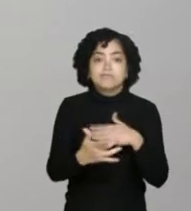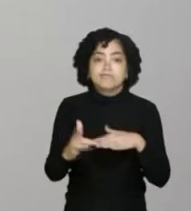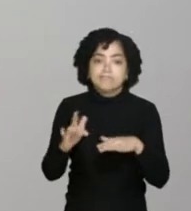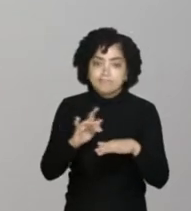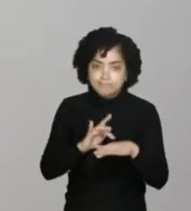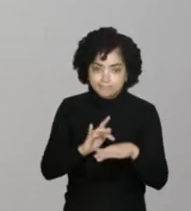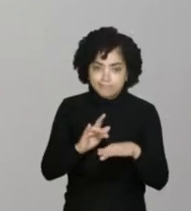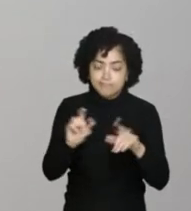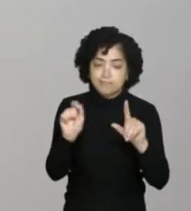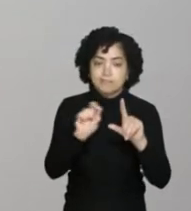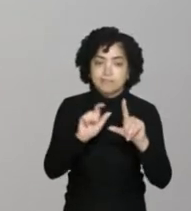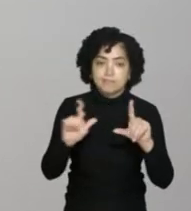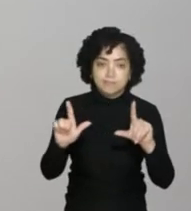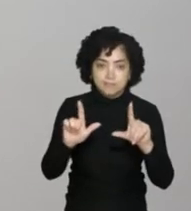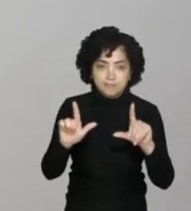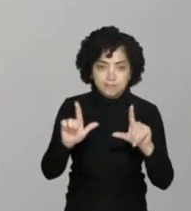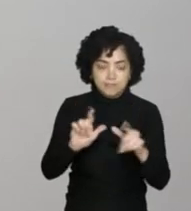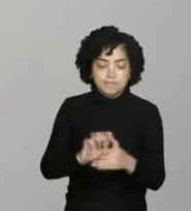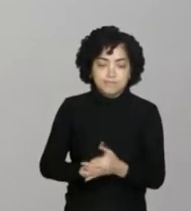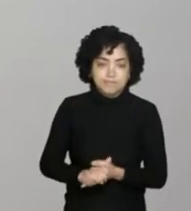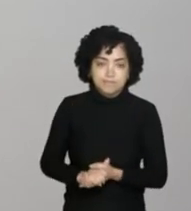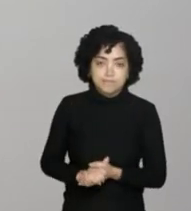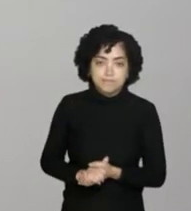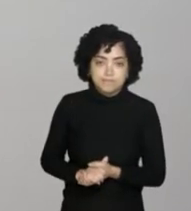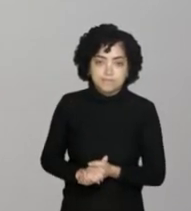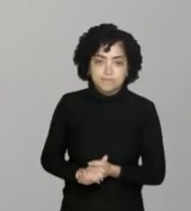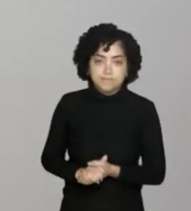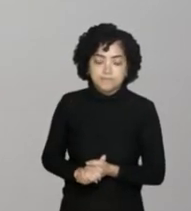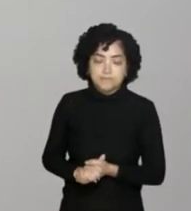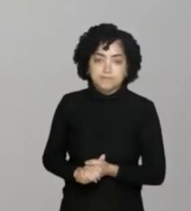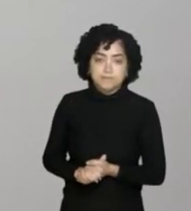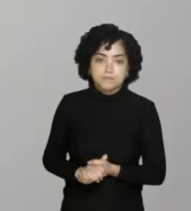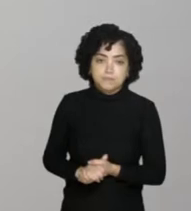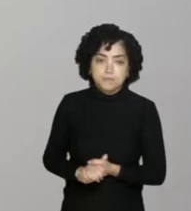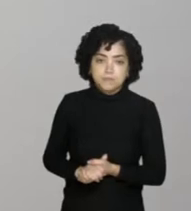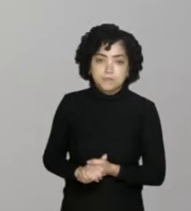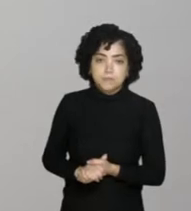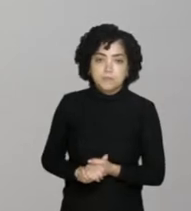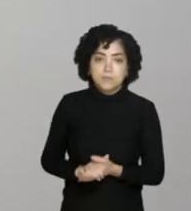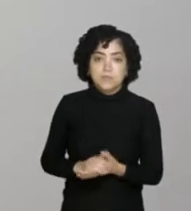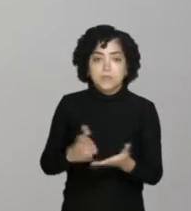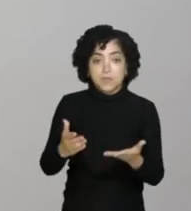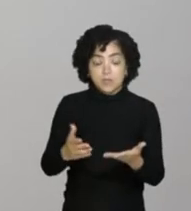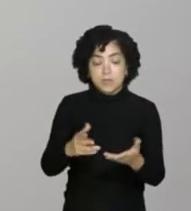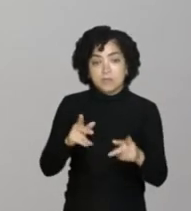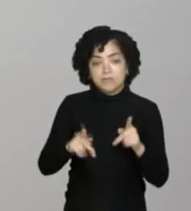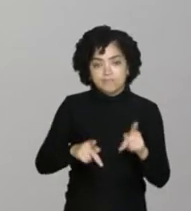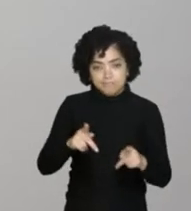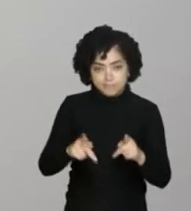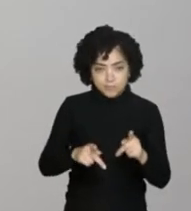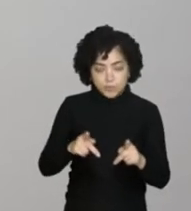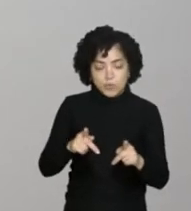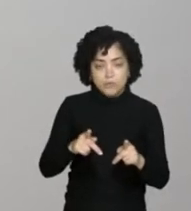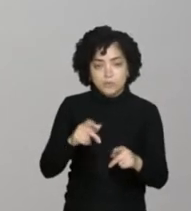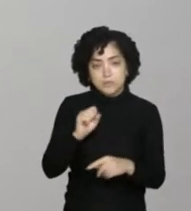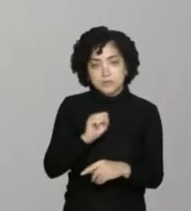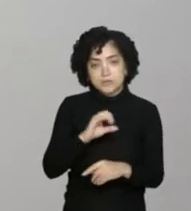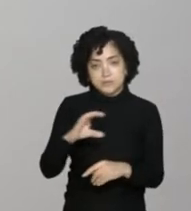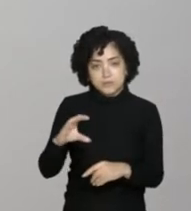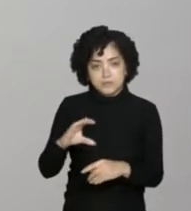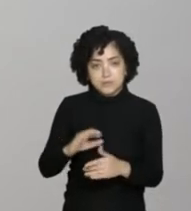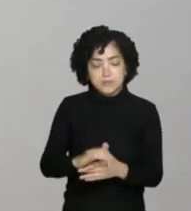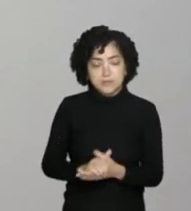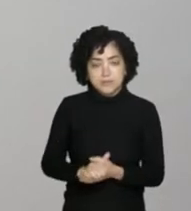da TV da LESC, e o povo catarinense, senhor presidente.